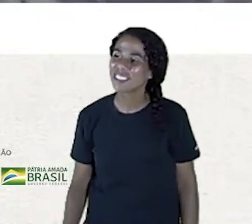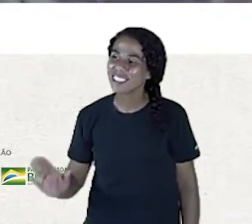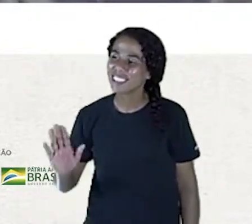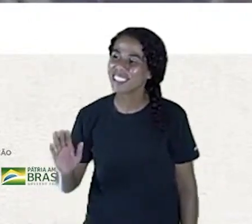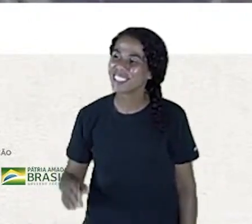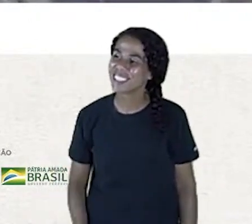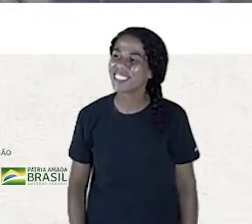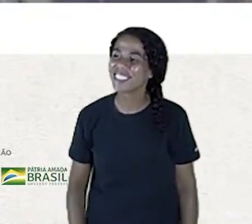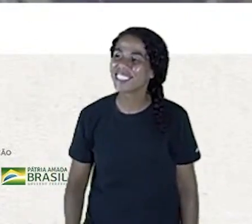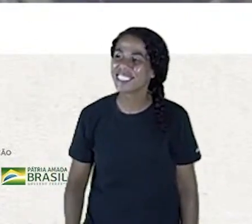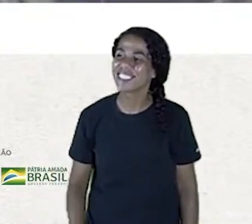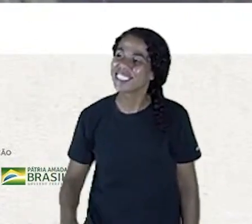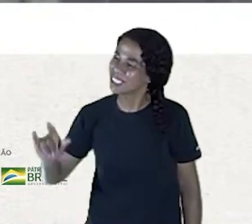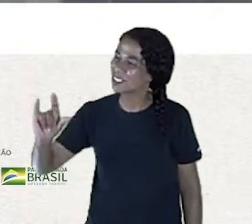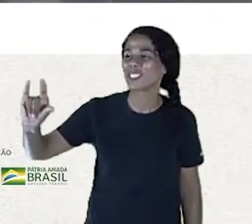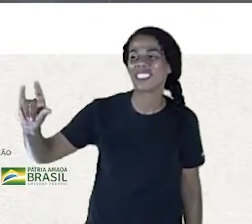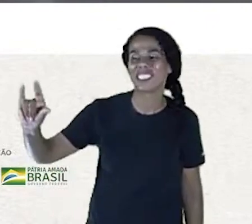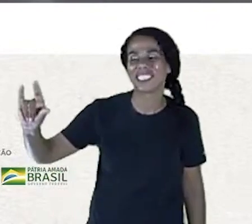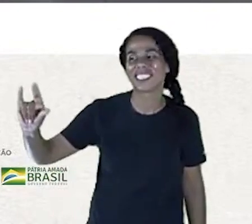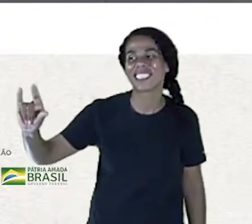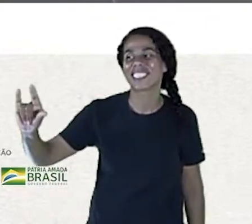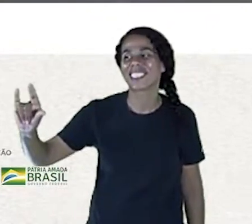mesmo?